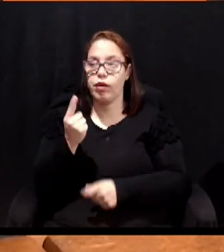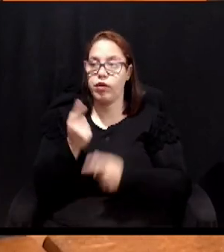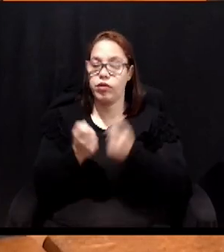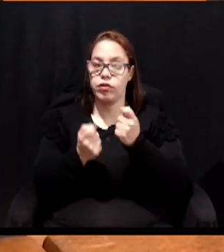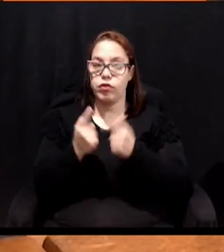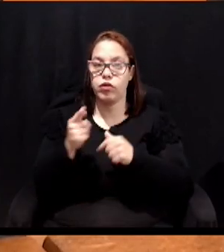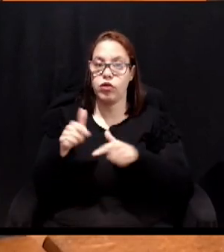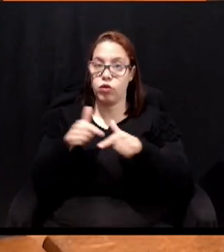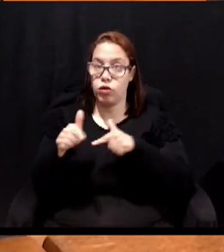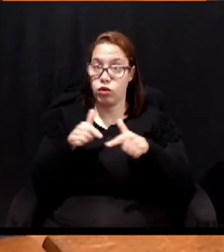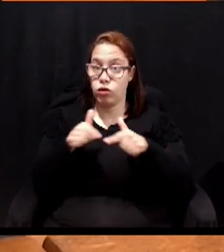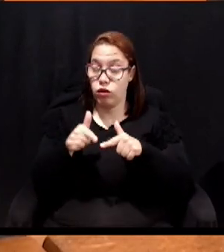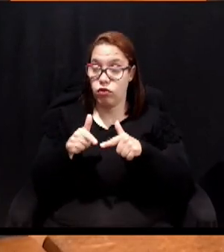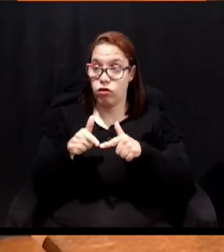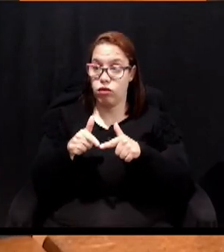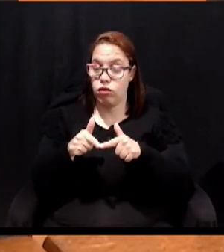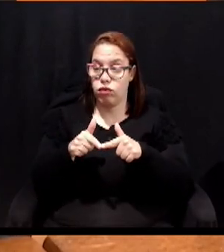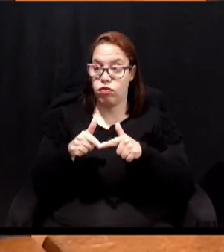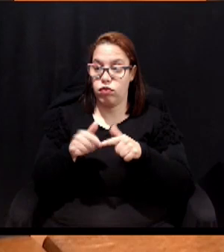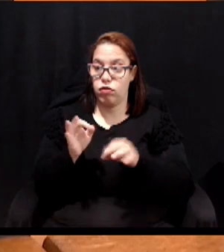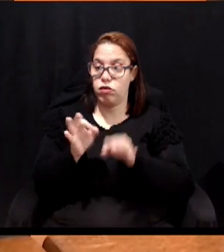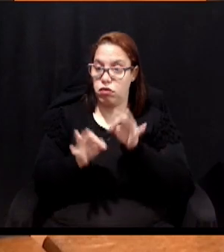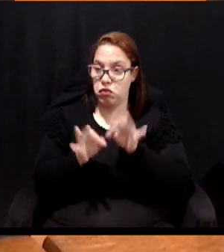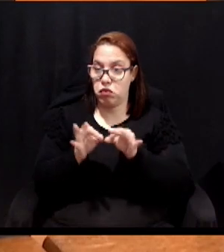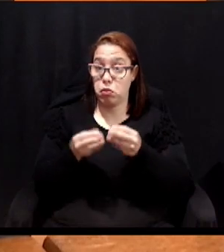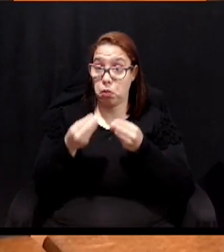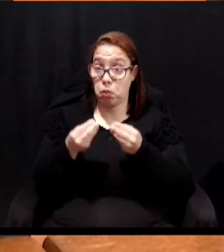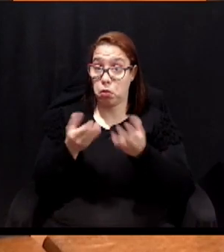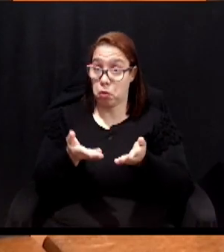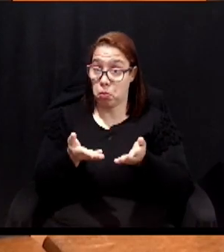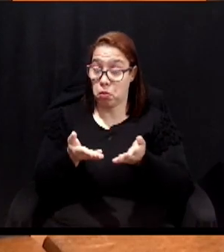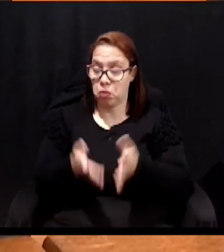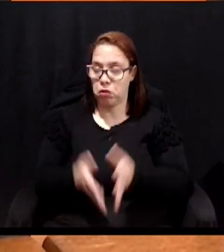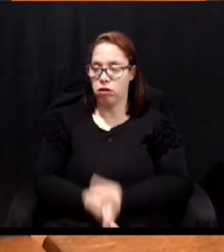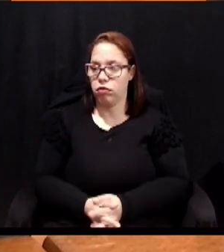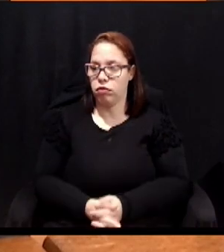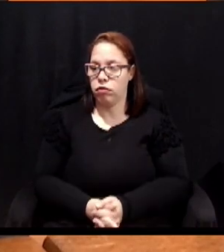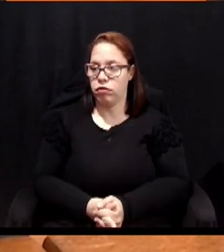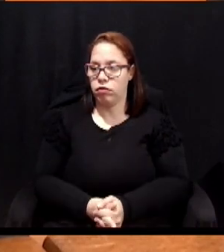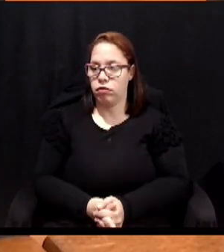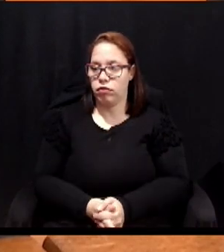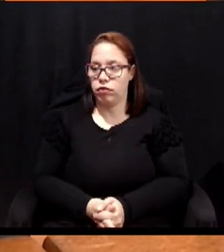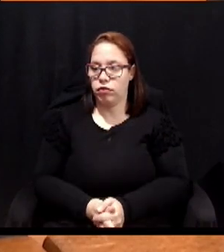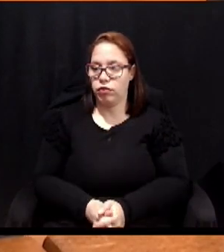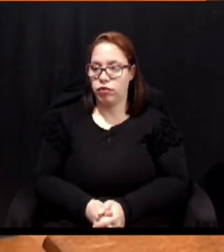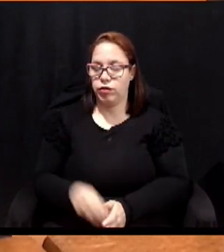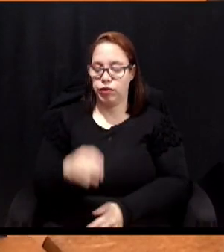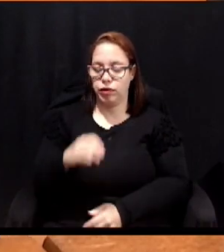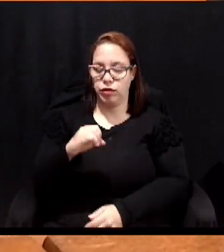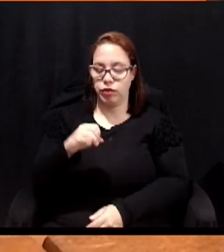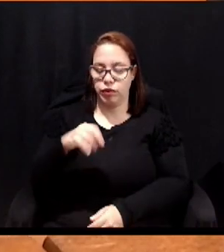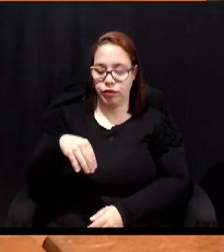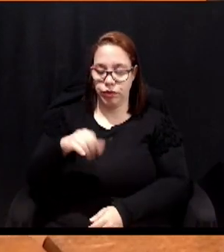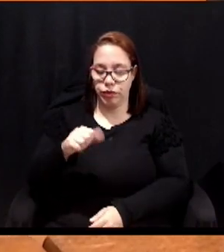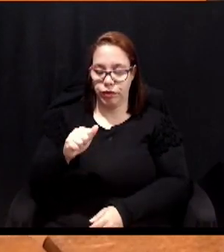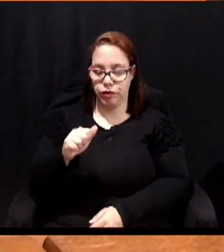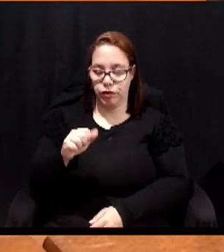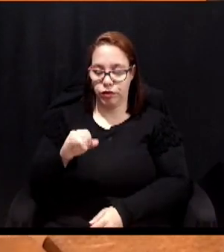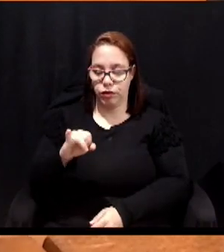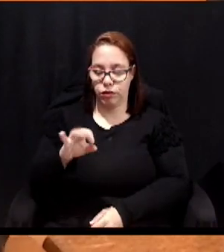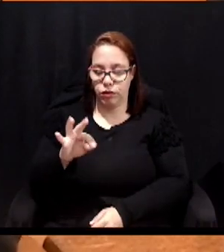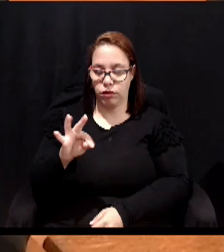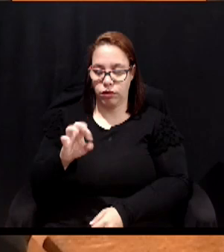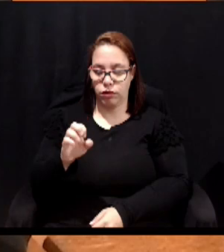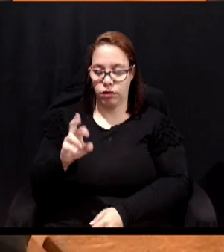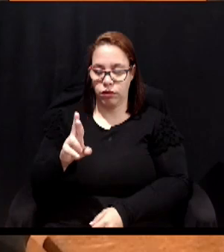trabalho justamente como esse agora do China Trade Center. E nós estamos já